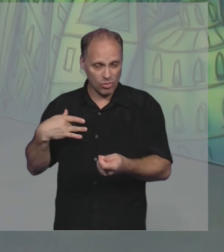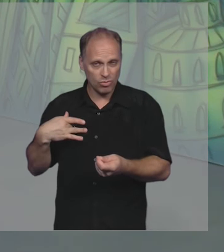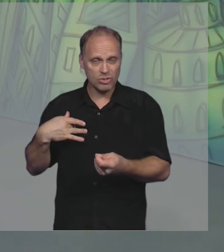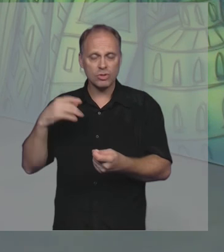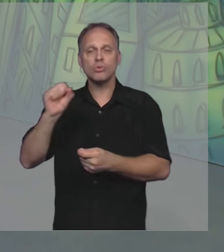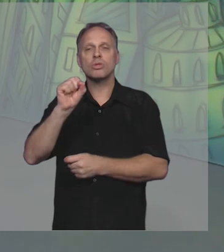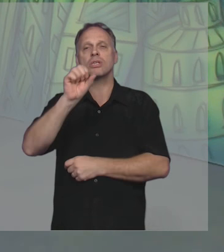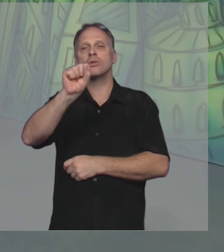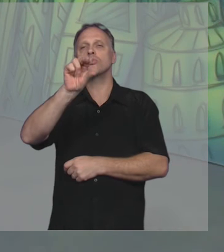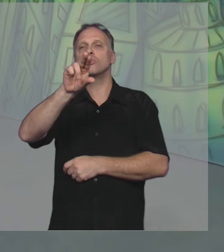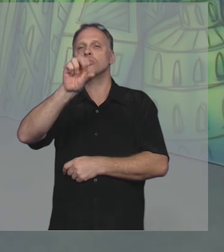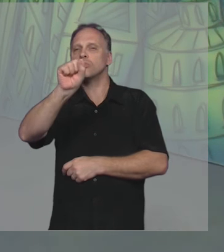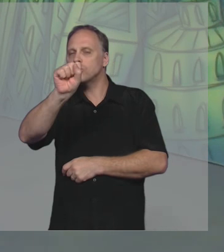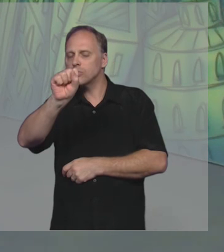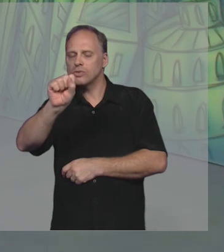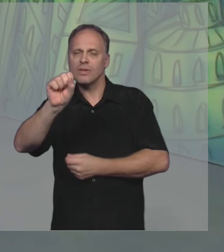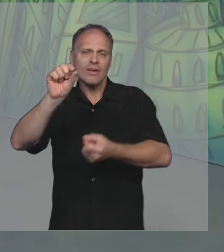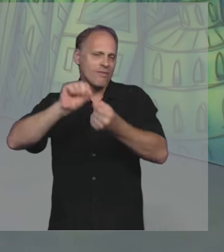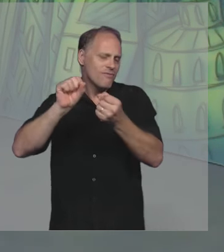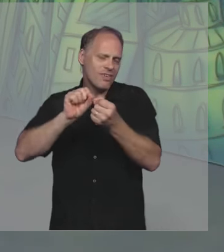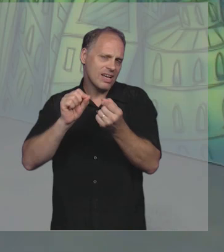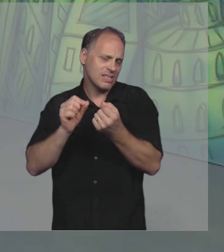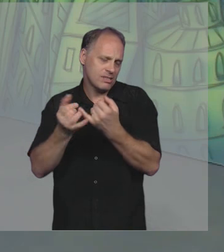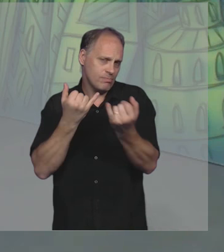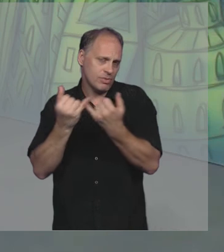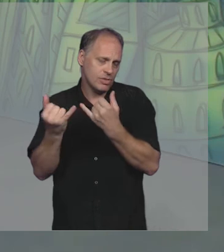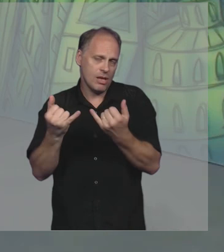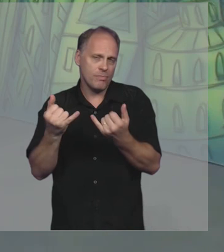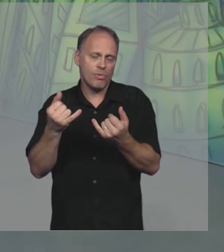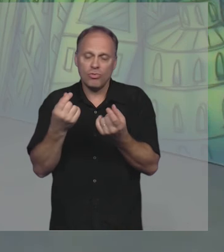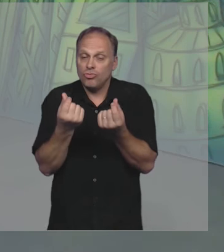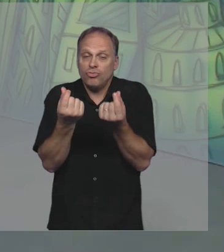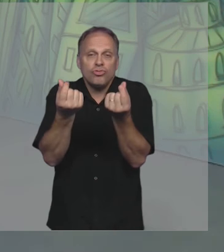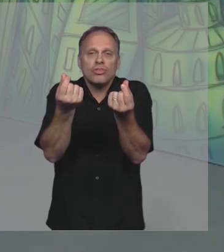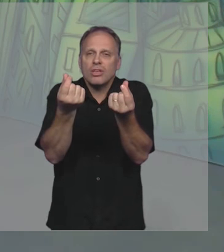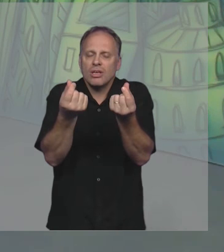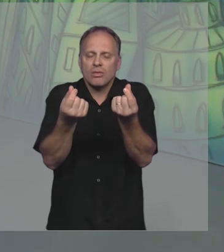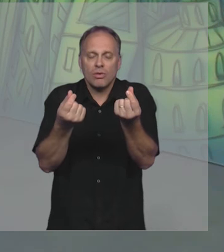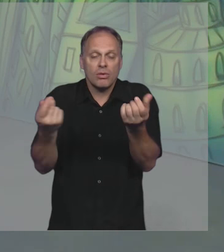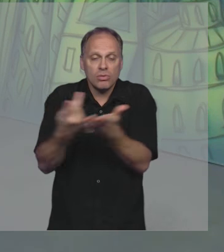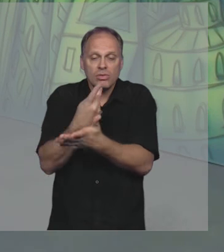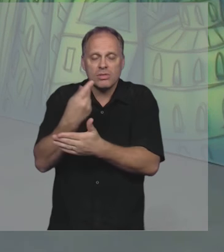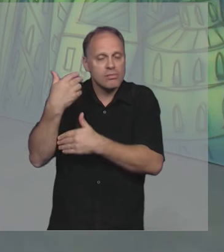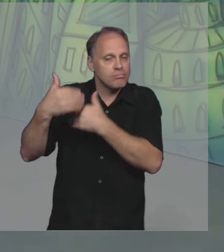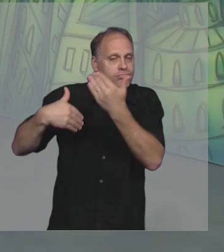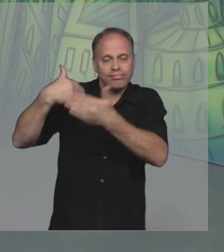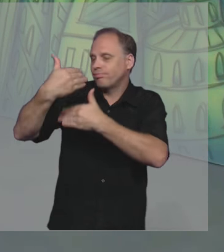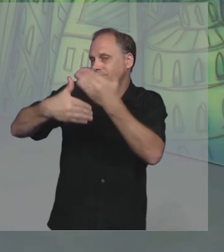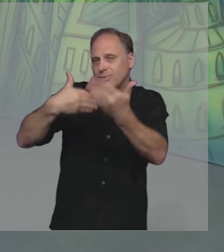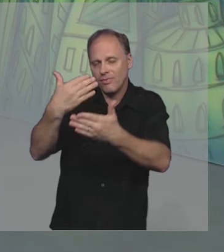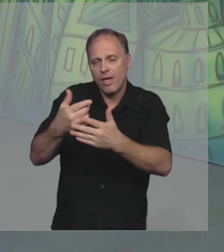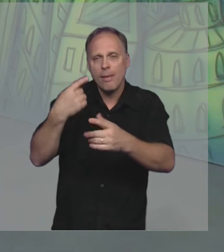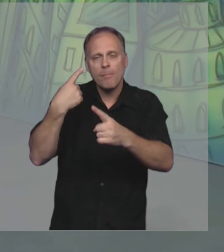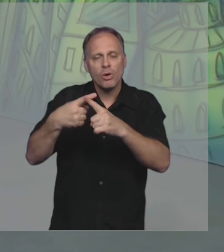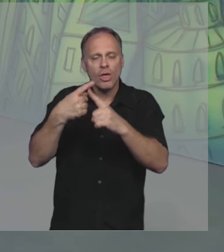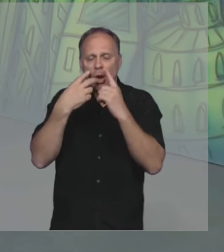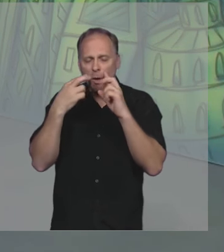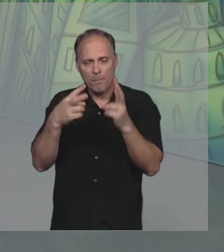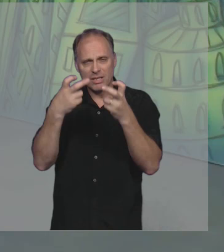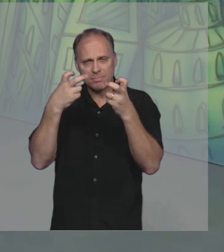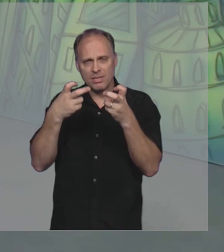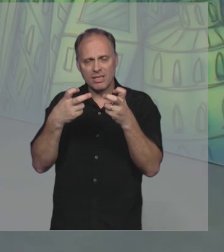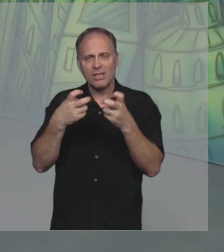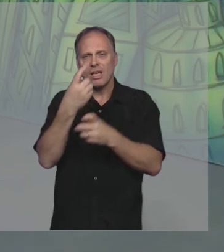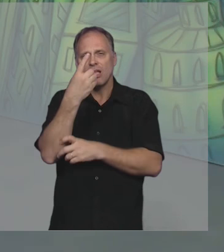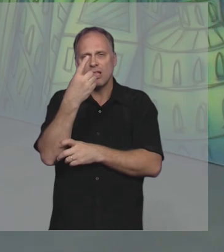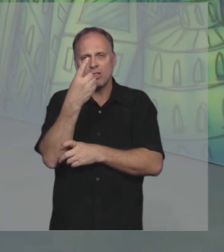né? Do que o SUS economia em termos que faz o dinheiro rolar, né? Porque, pelo que eu vi, são